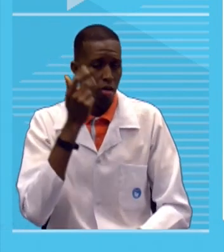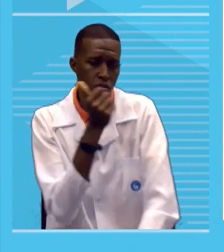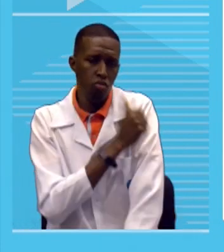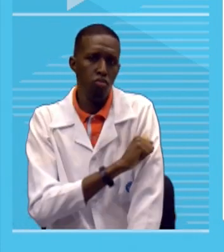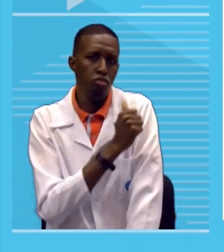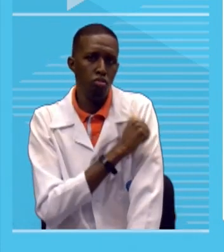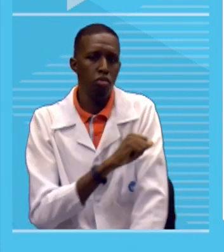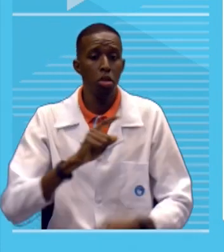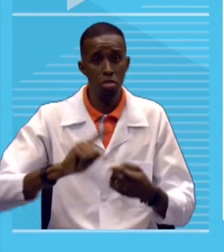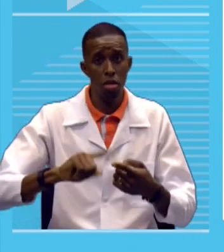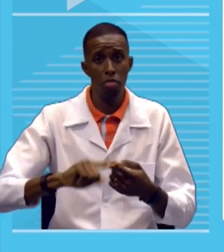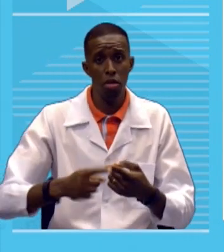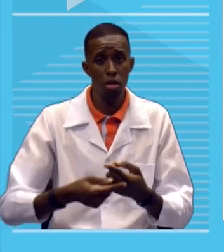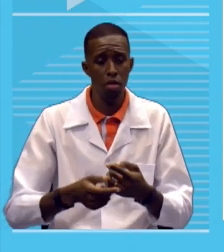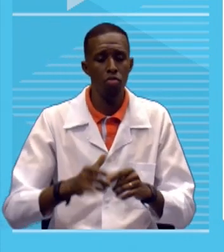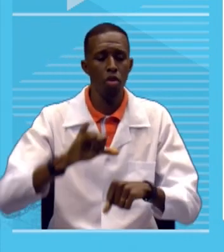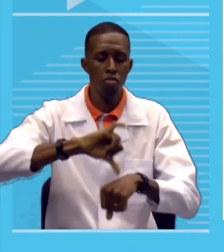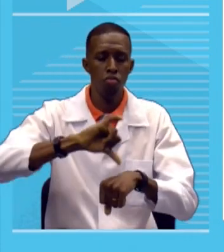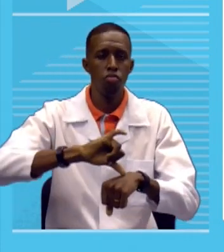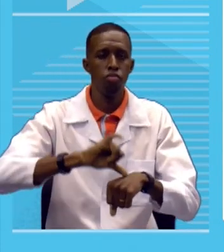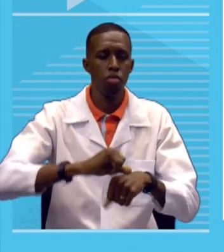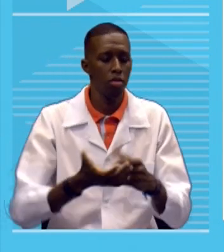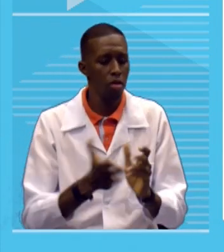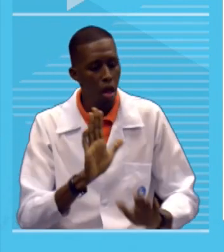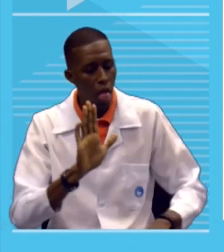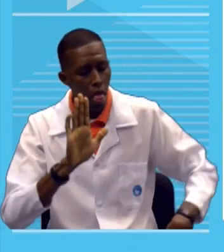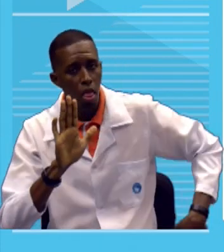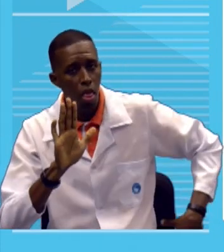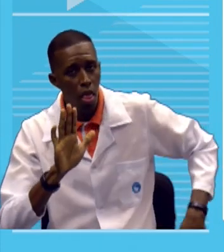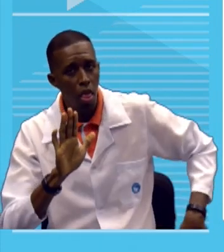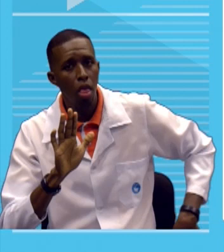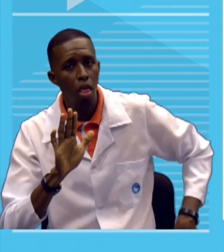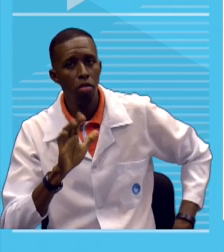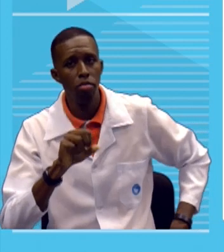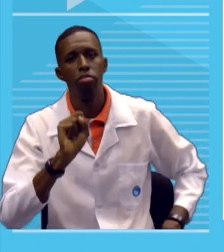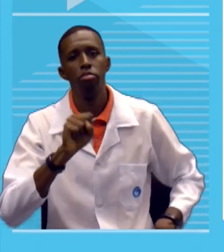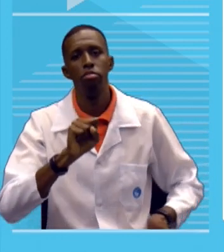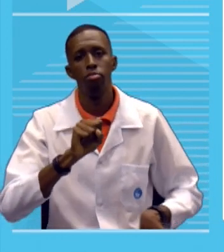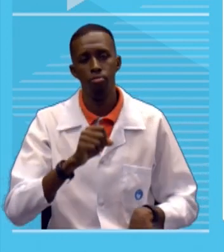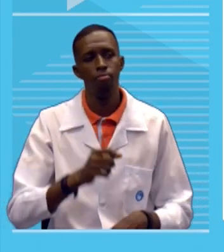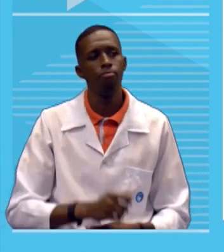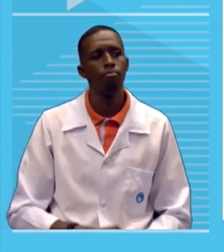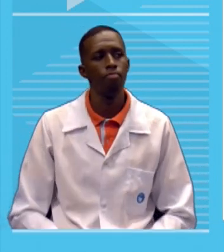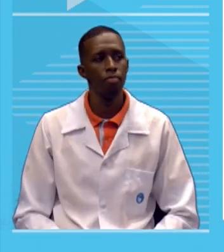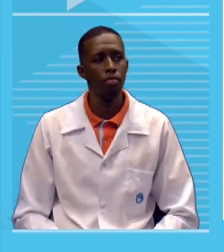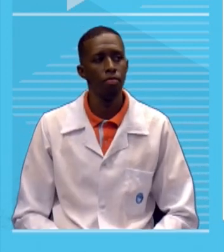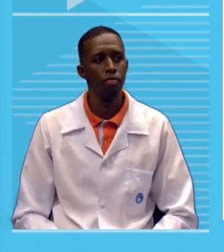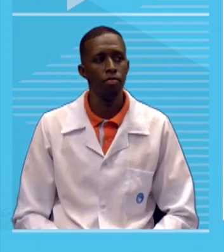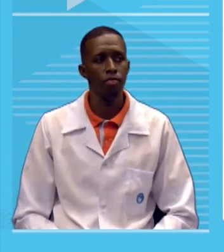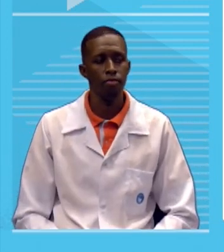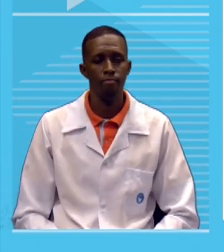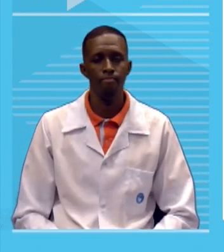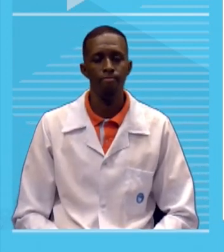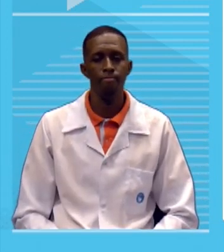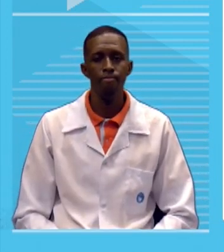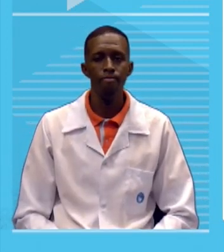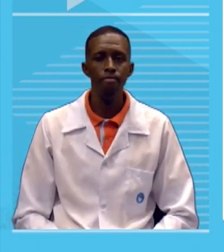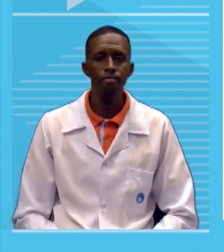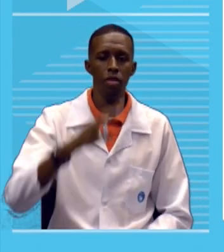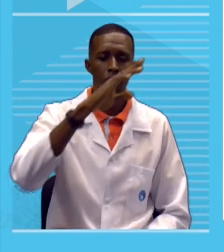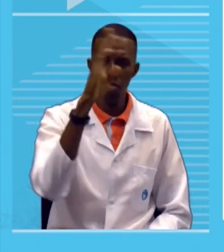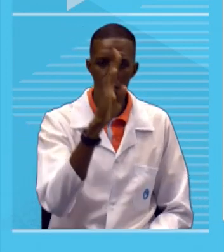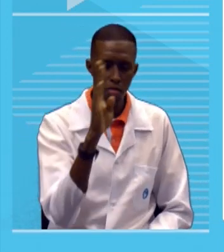Bom, a urbanização no Brasil, ela provocou muitas mudanças na organização socioespacial do país, é claro,